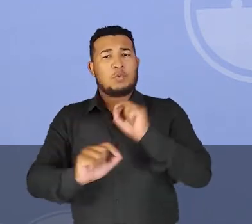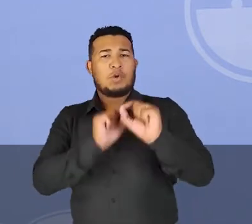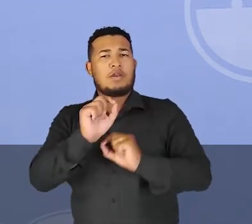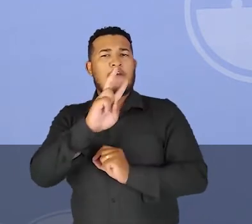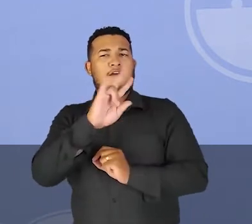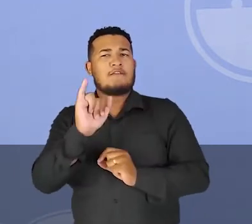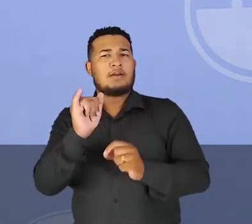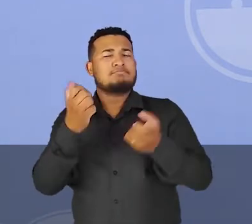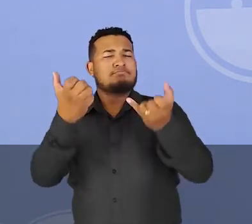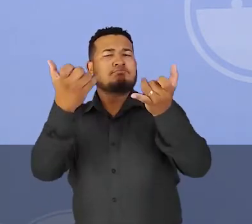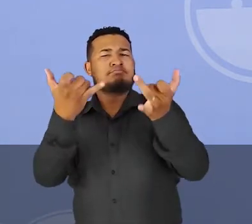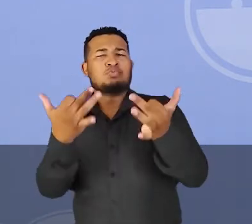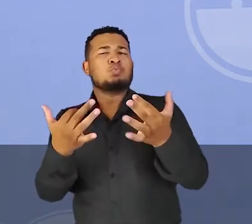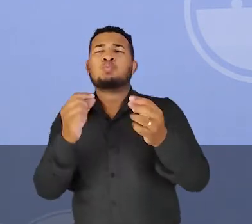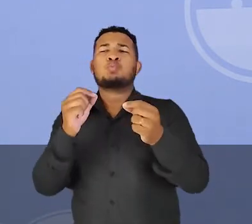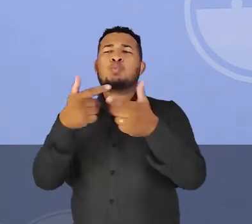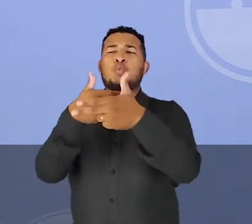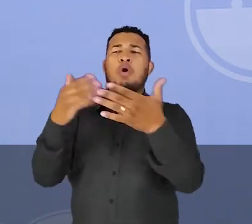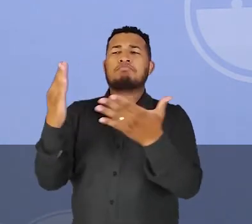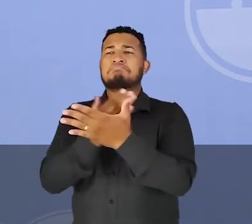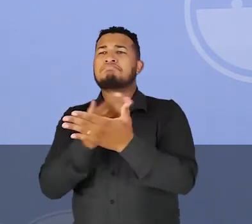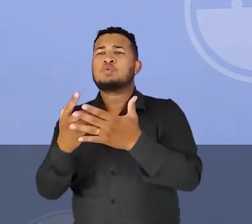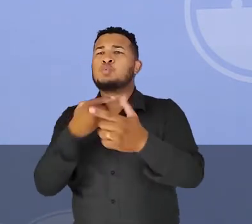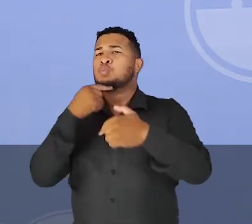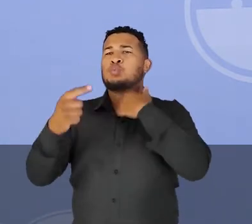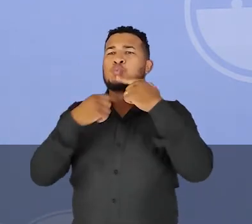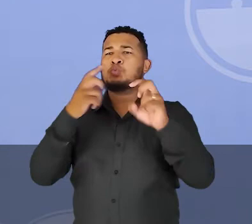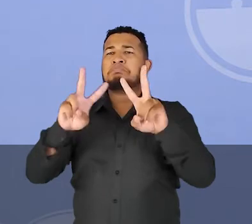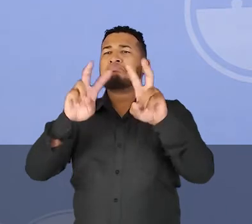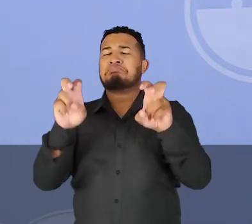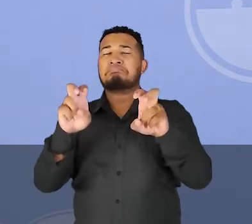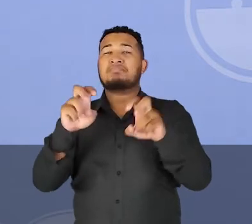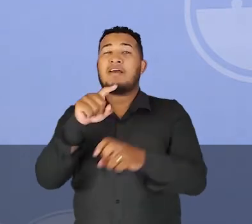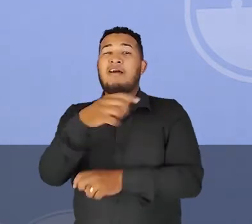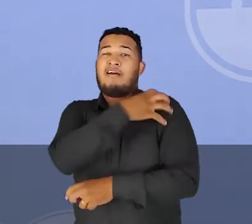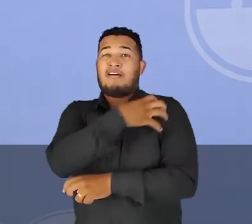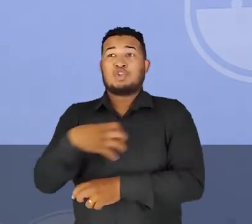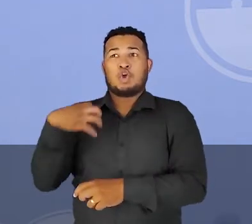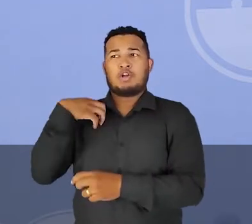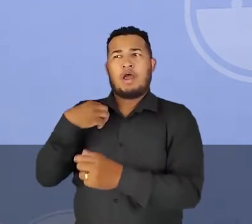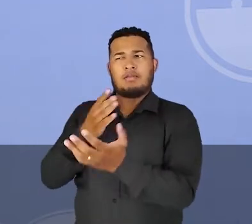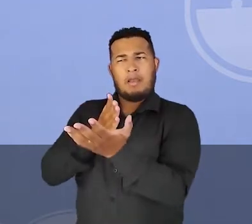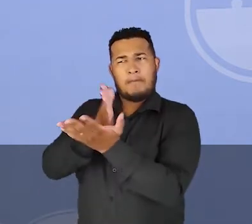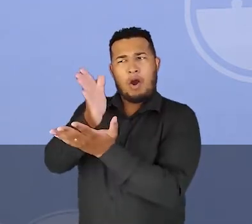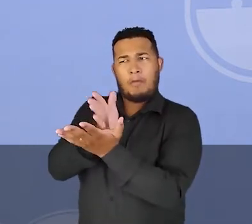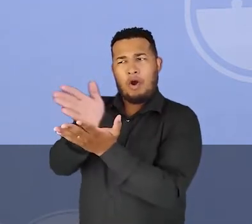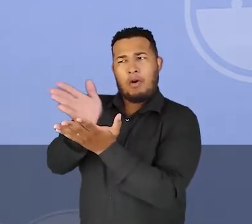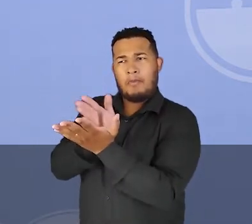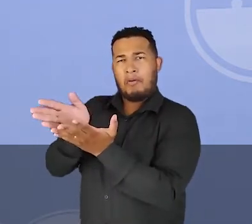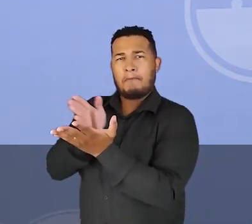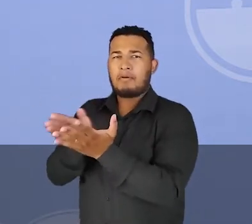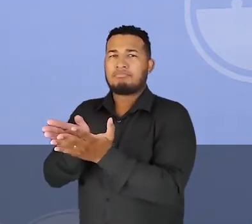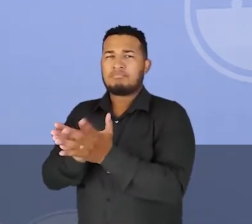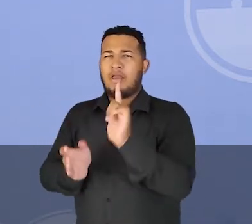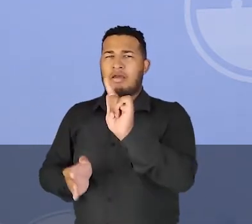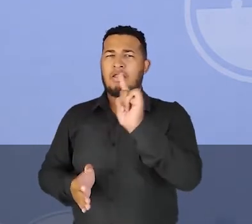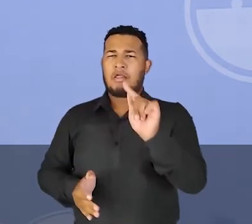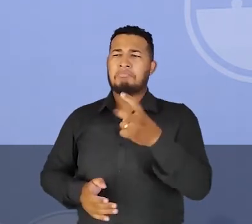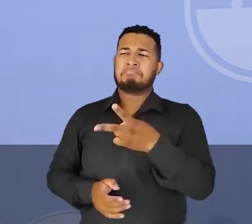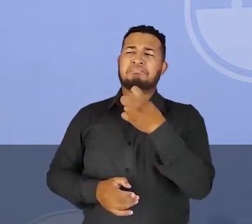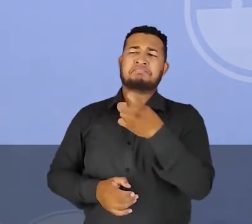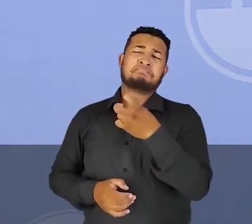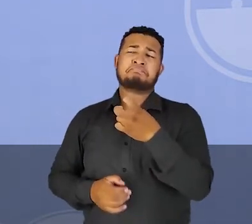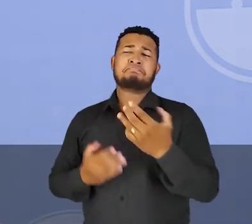ele vai questionar as linhas de pensamento aristotélico.